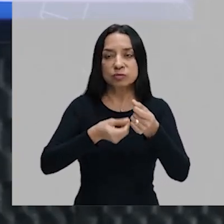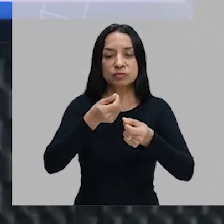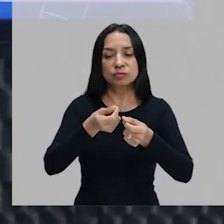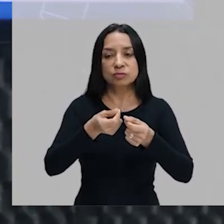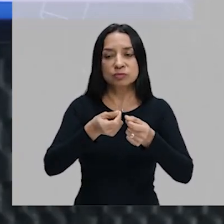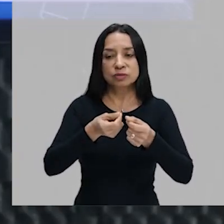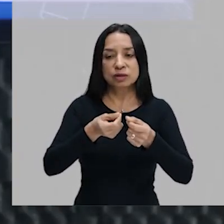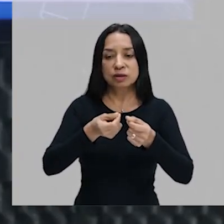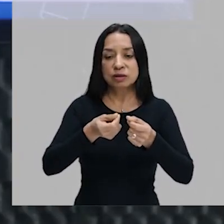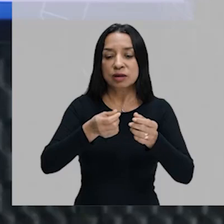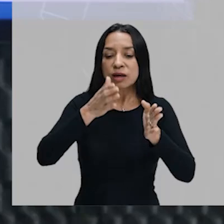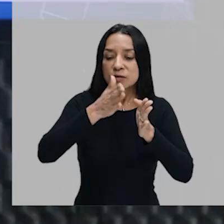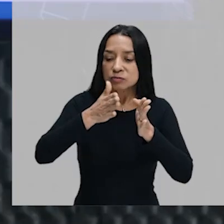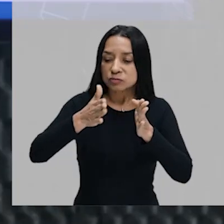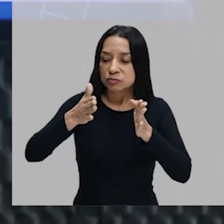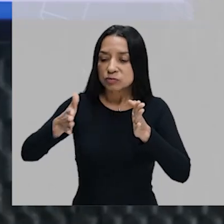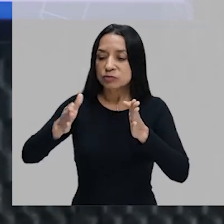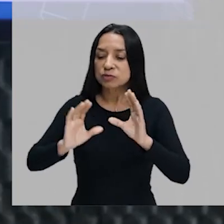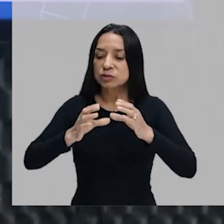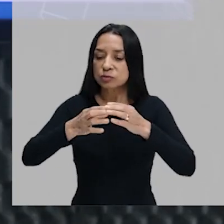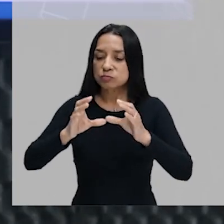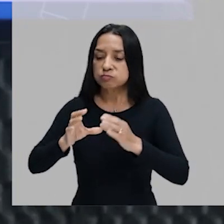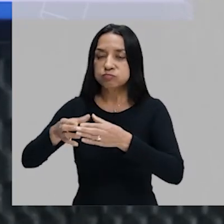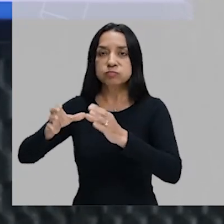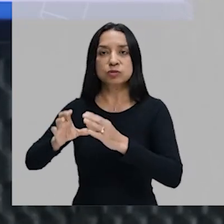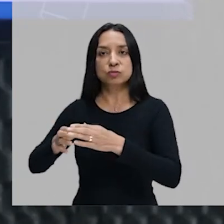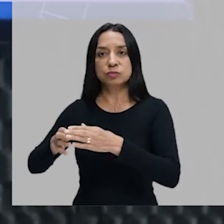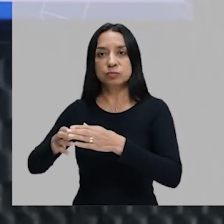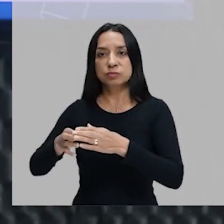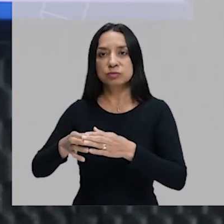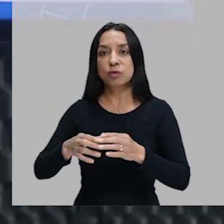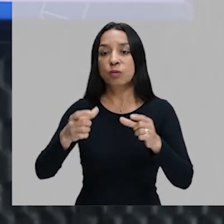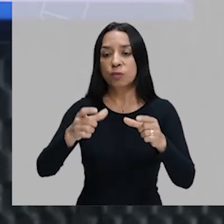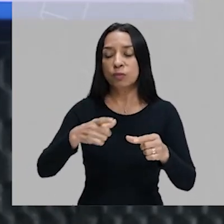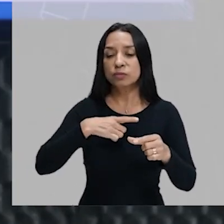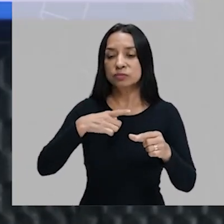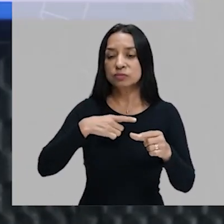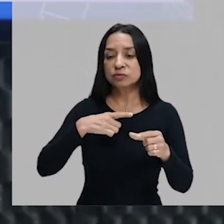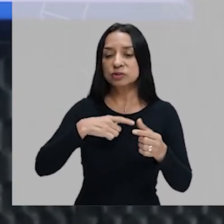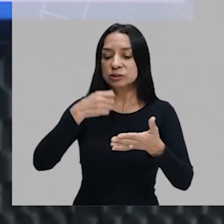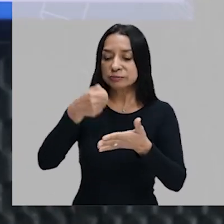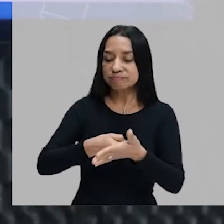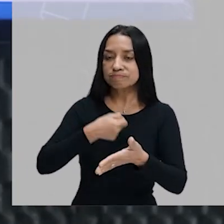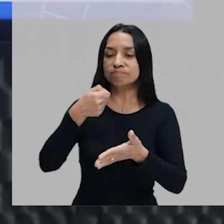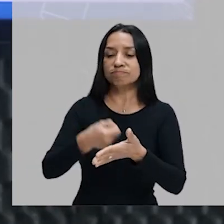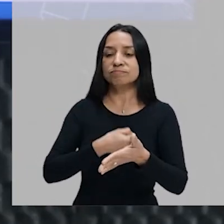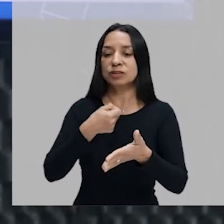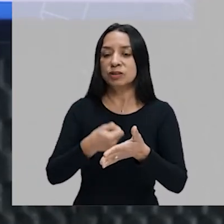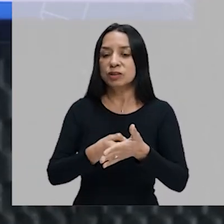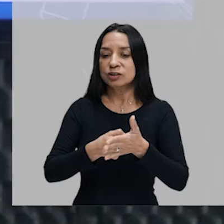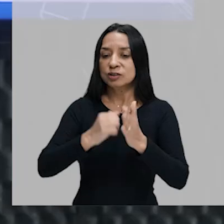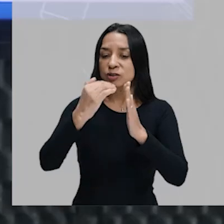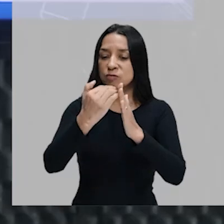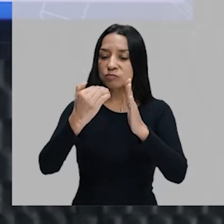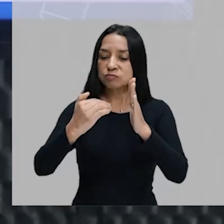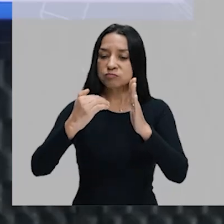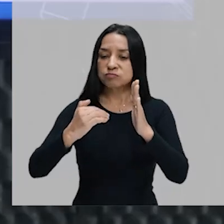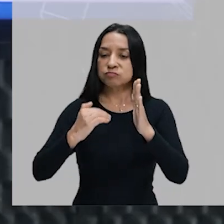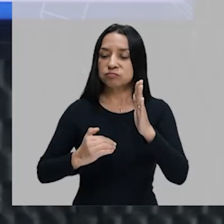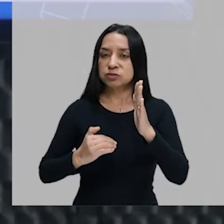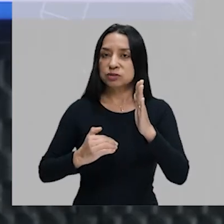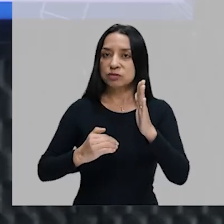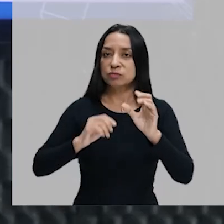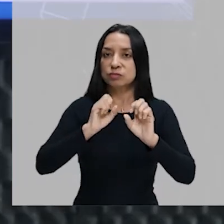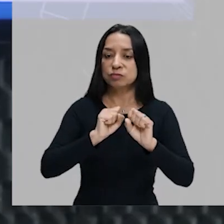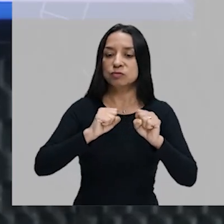em classe, uma sociedade onde teremos uma rígida estratificação social.